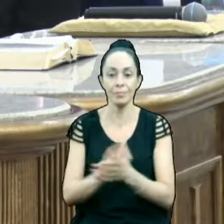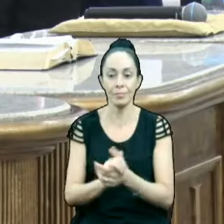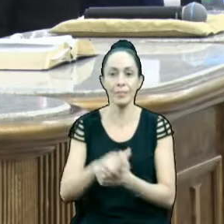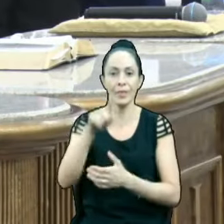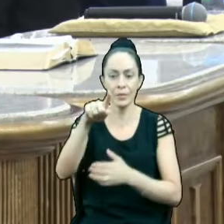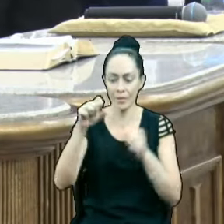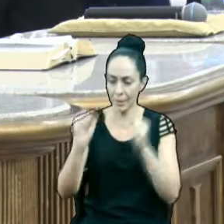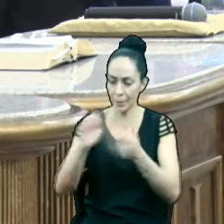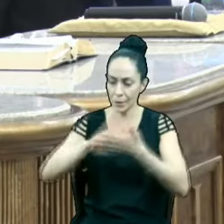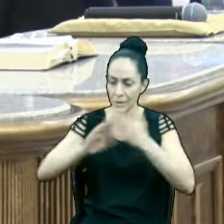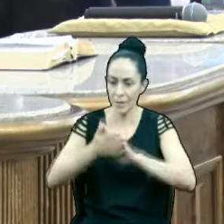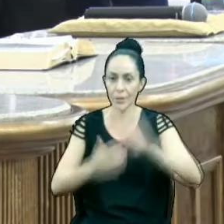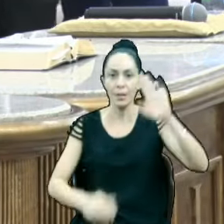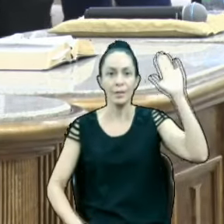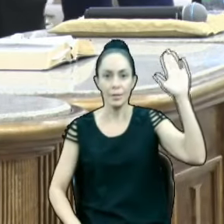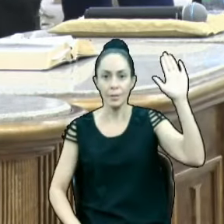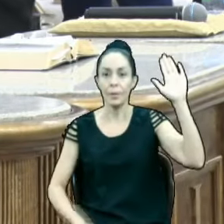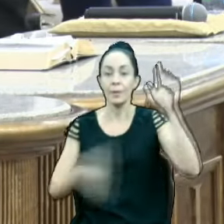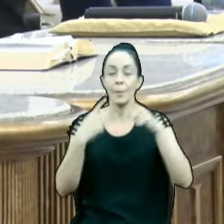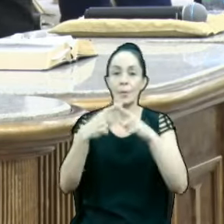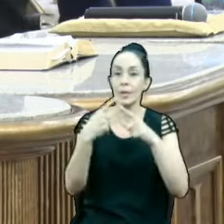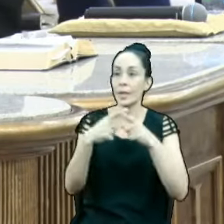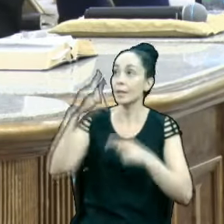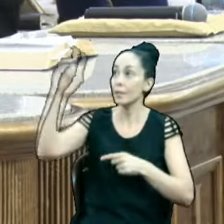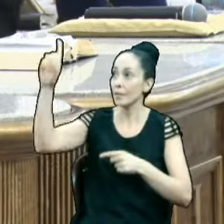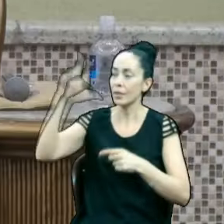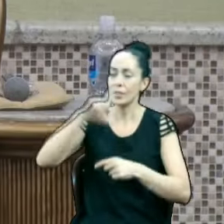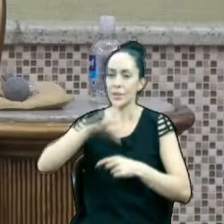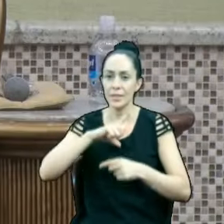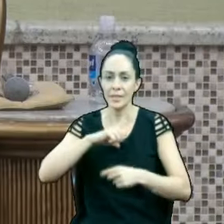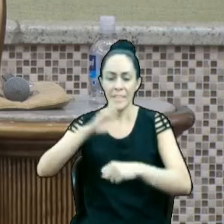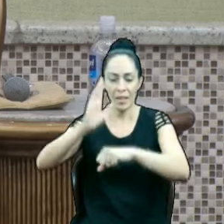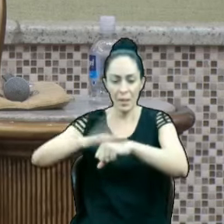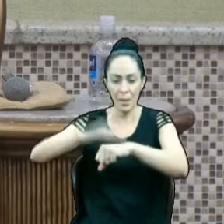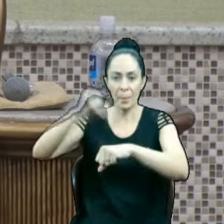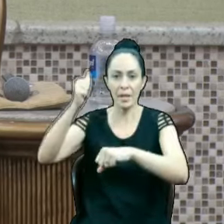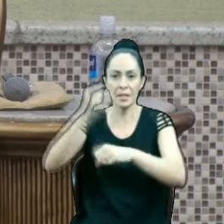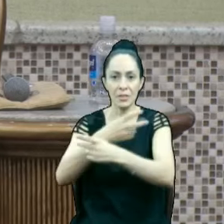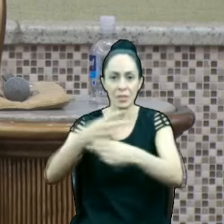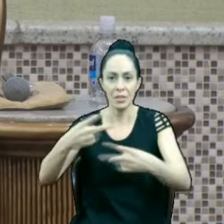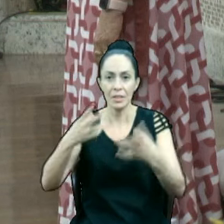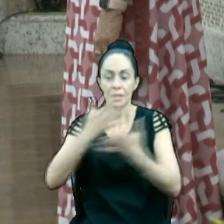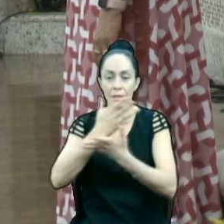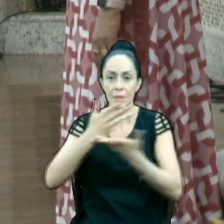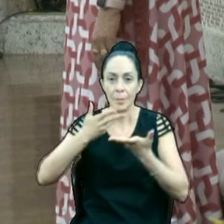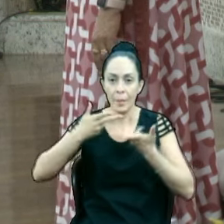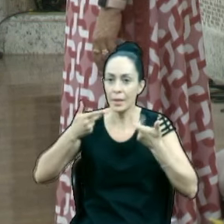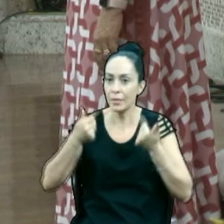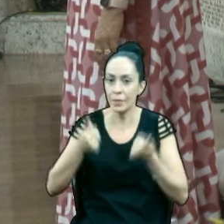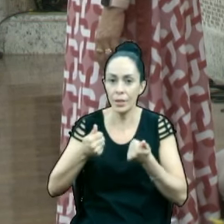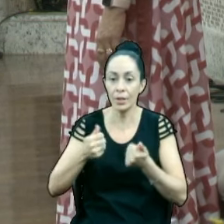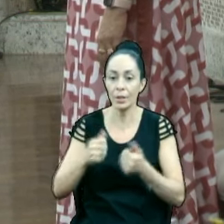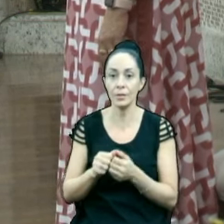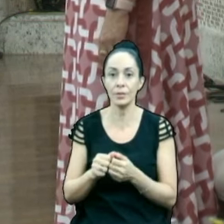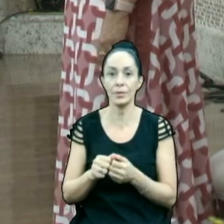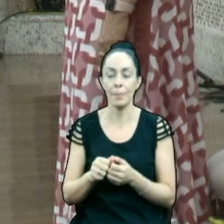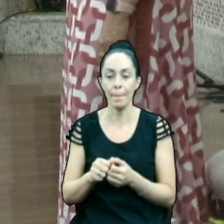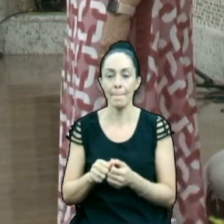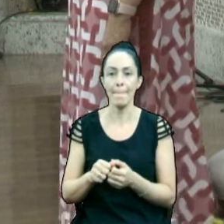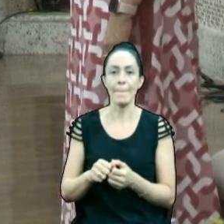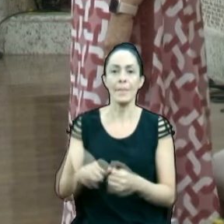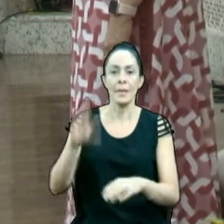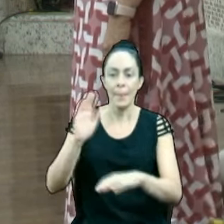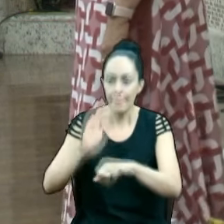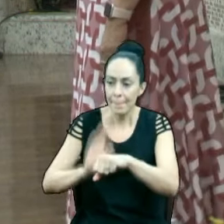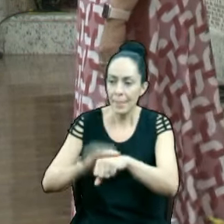mão Pedro Deus tem mais para sua igreja para o seu povo quanto mais chegar o arrebatamento da igreja mas